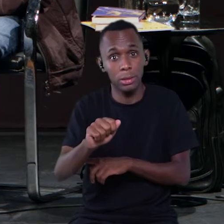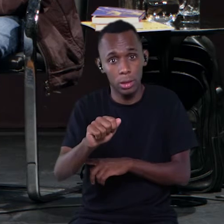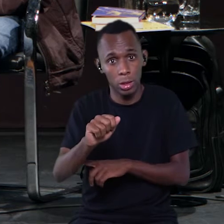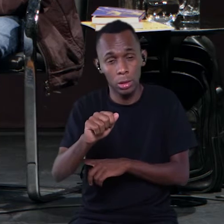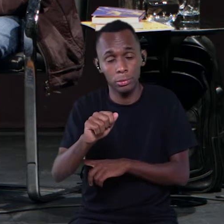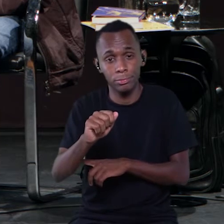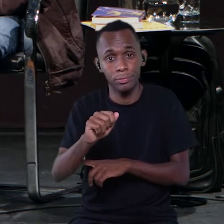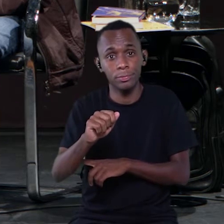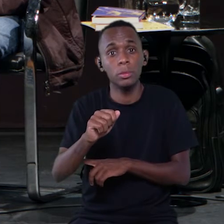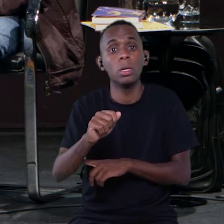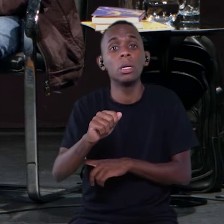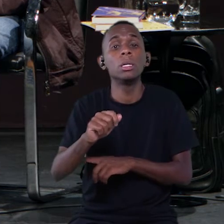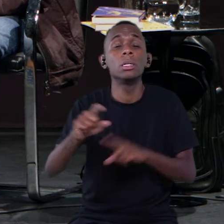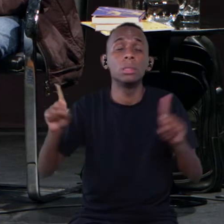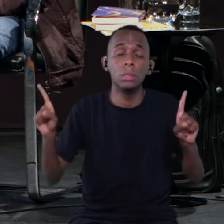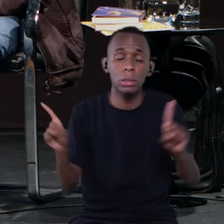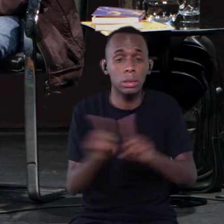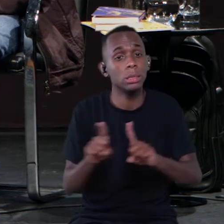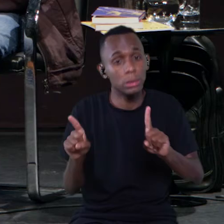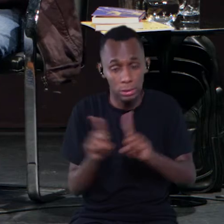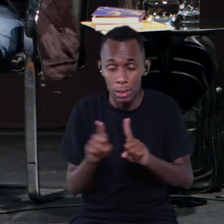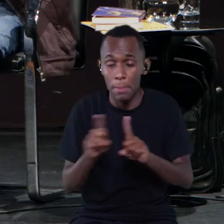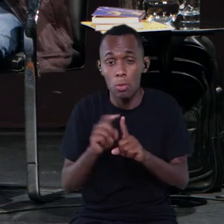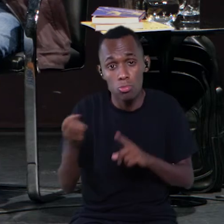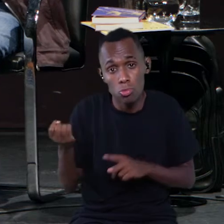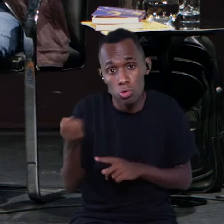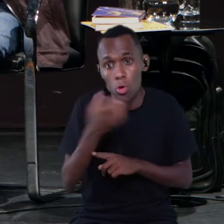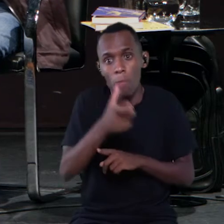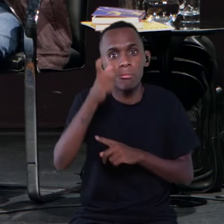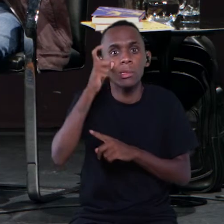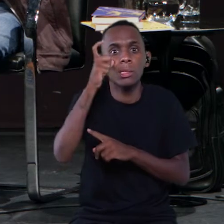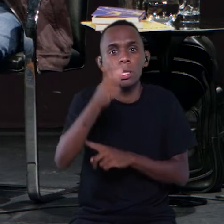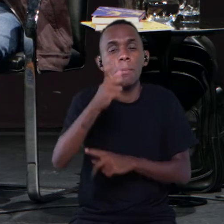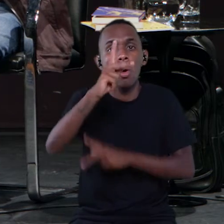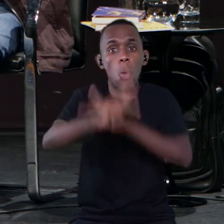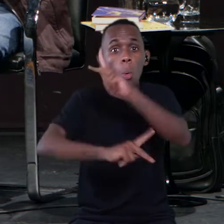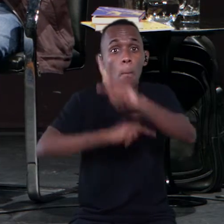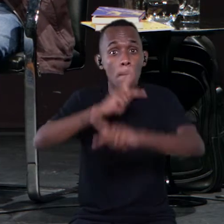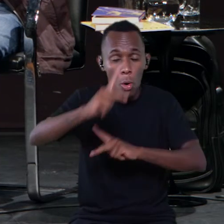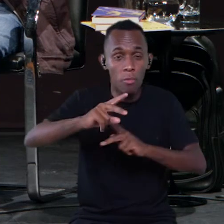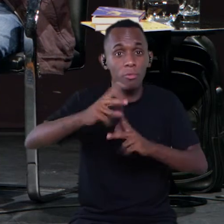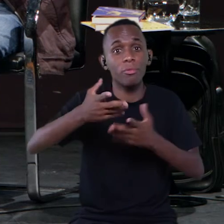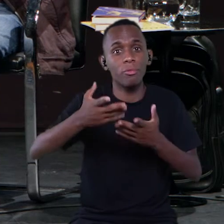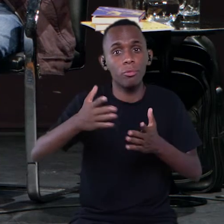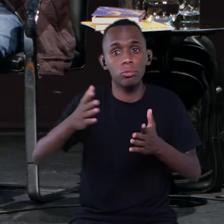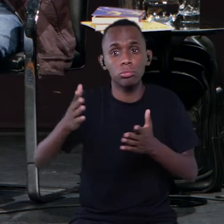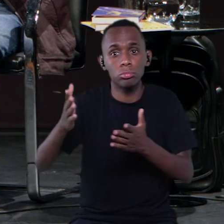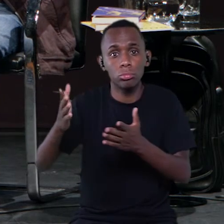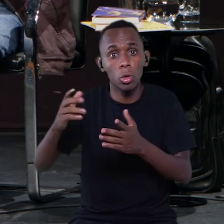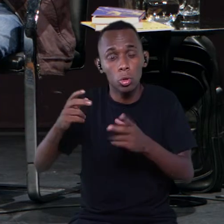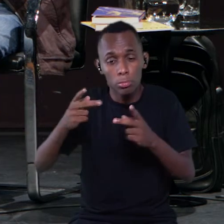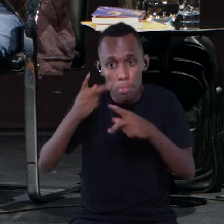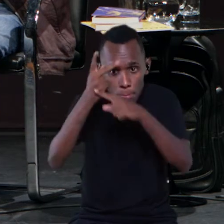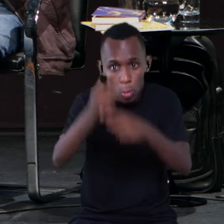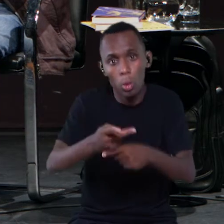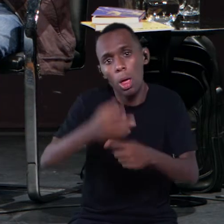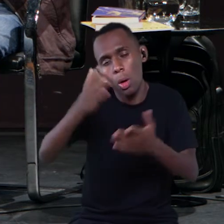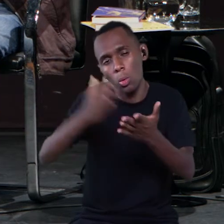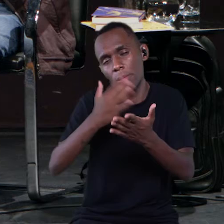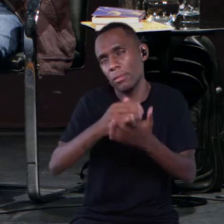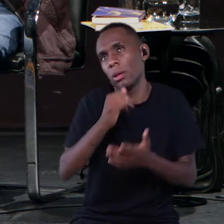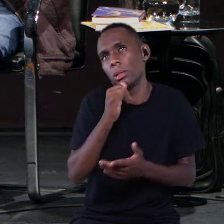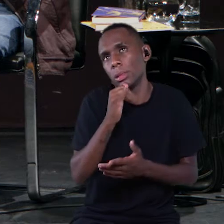Tom Farias, veio um novo interesse do público pelos livros. Porque uma coisa é você